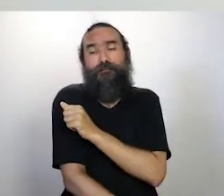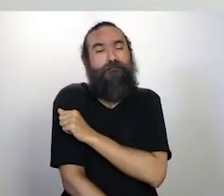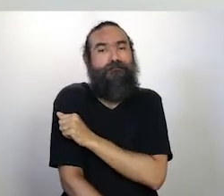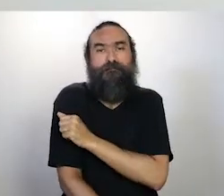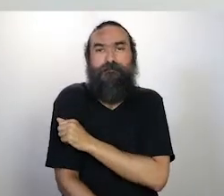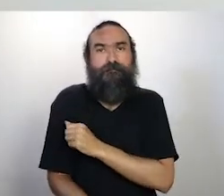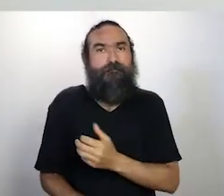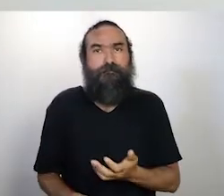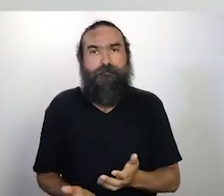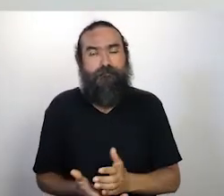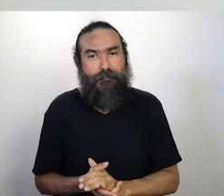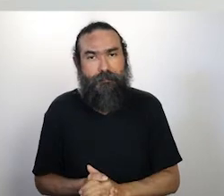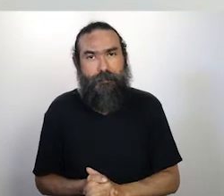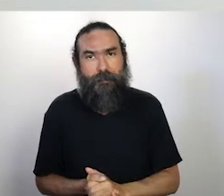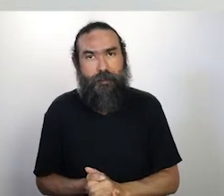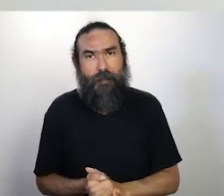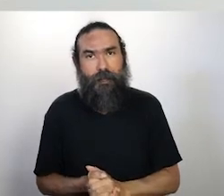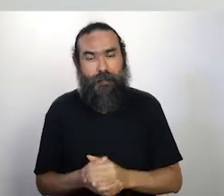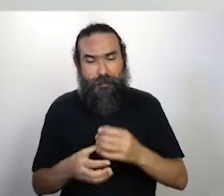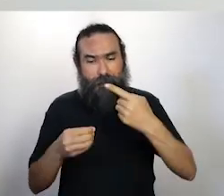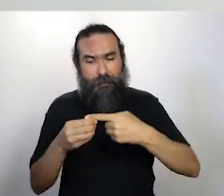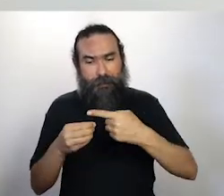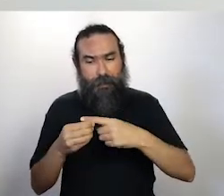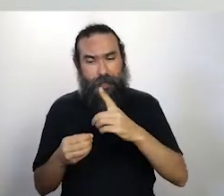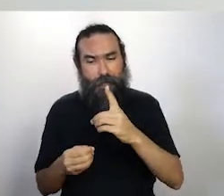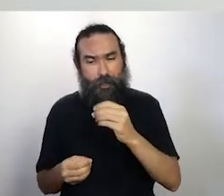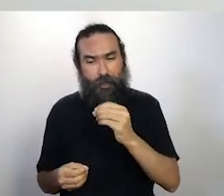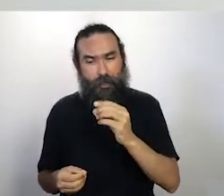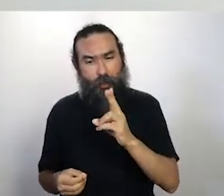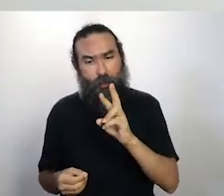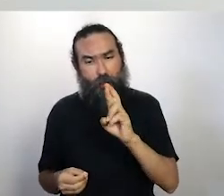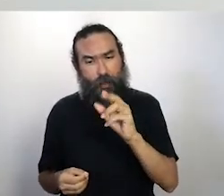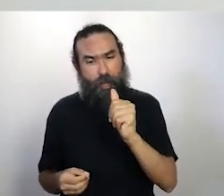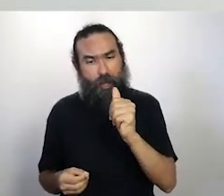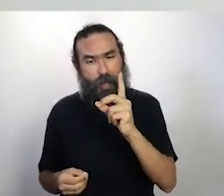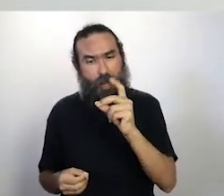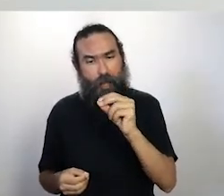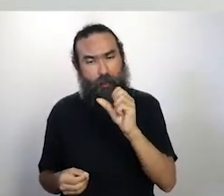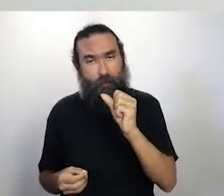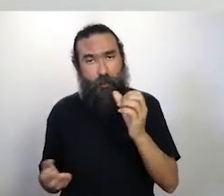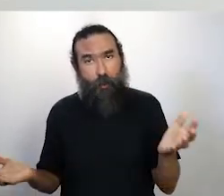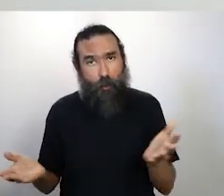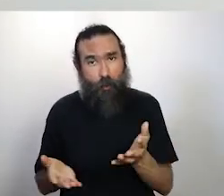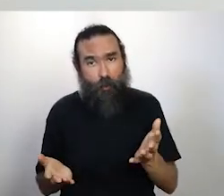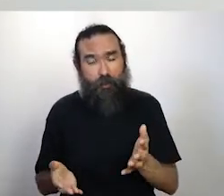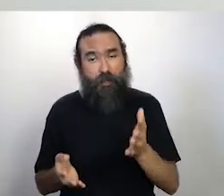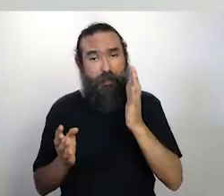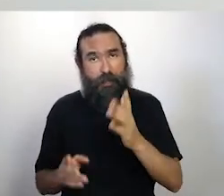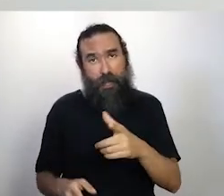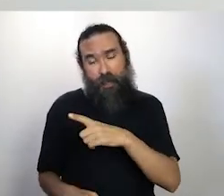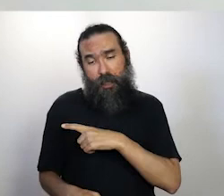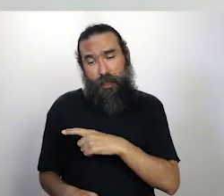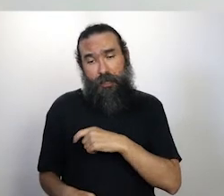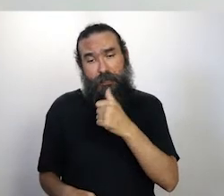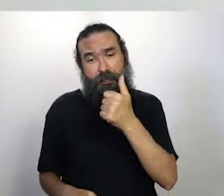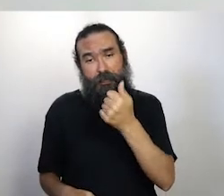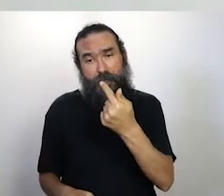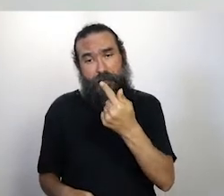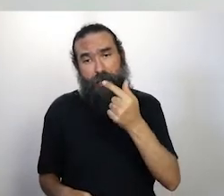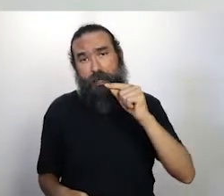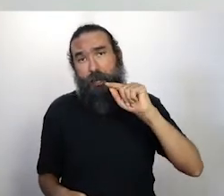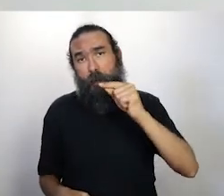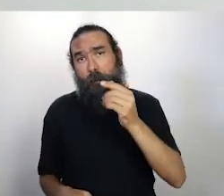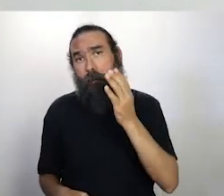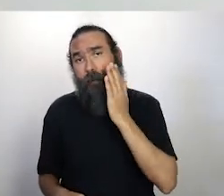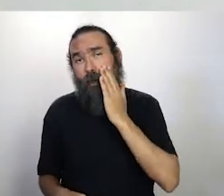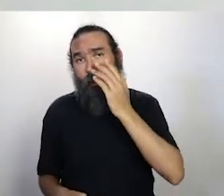nós temos hoje. Dourados hoje, ela ultrapassa, né, 17 mil pessoas. Nós